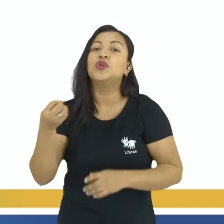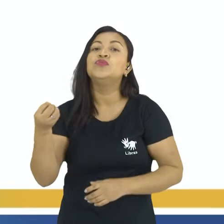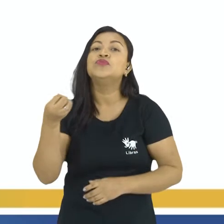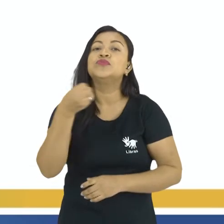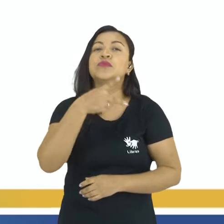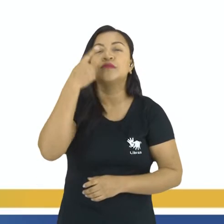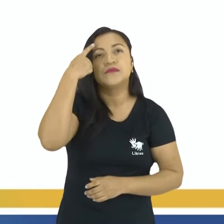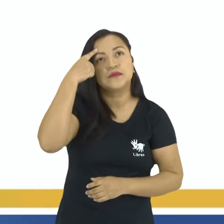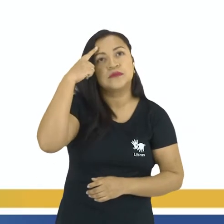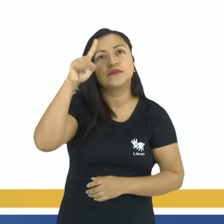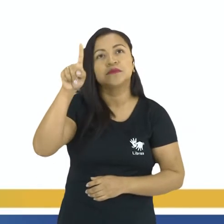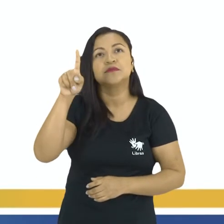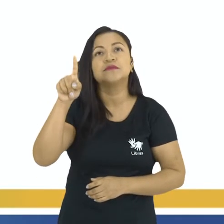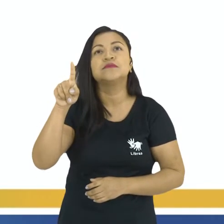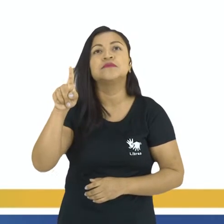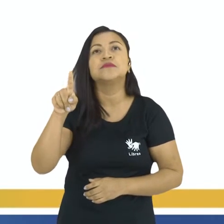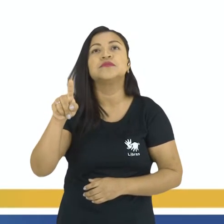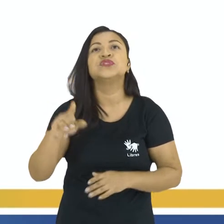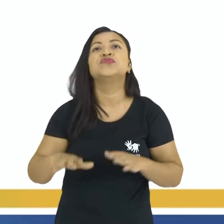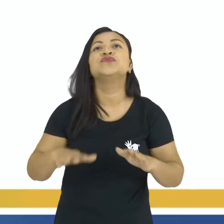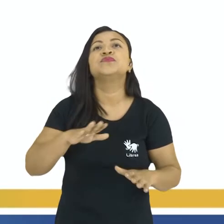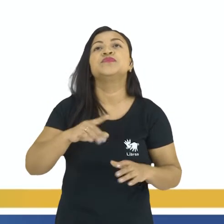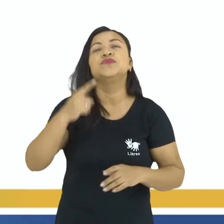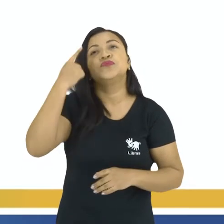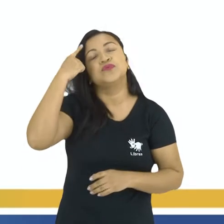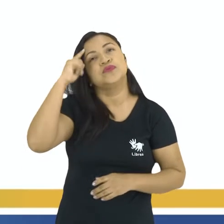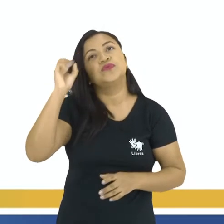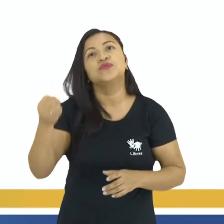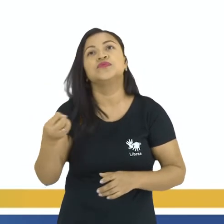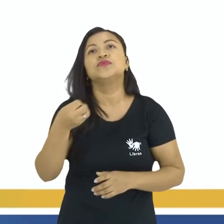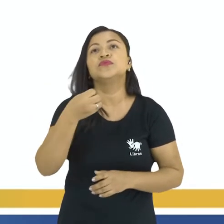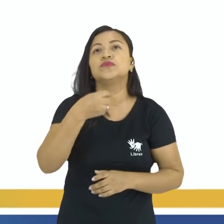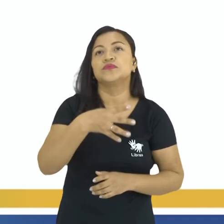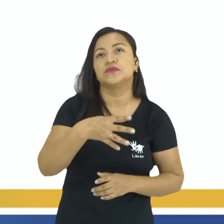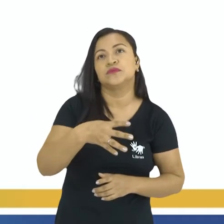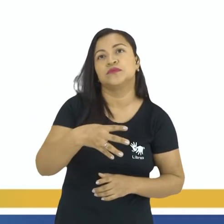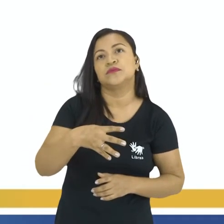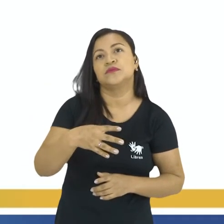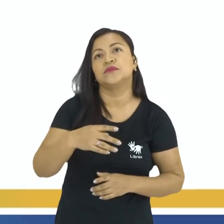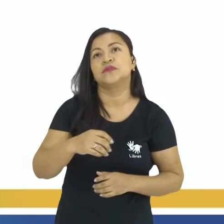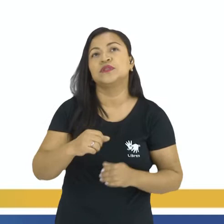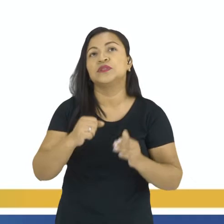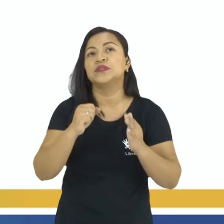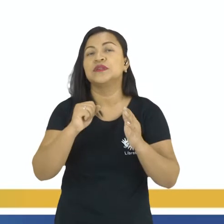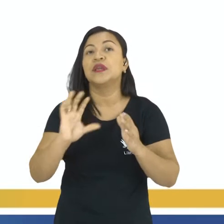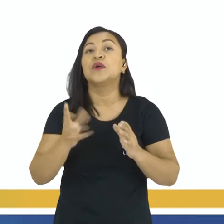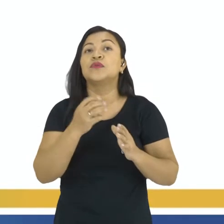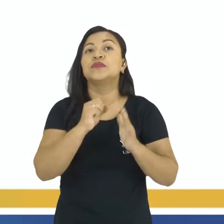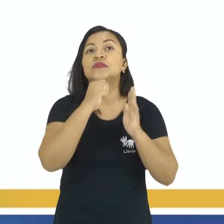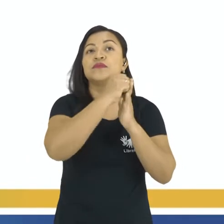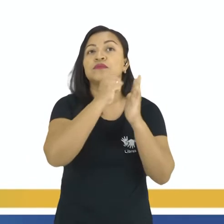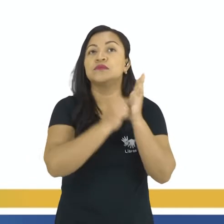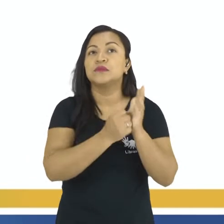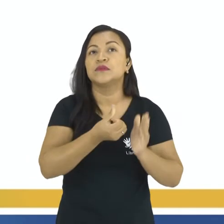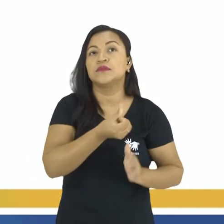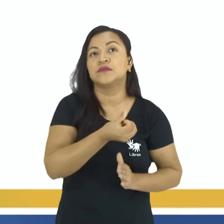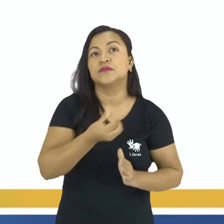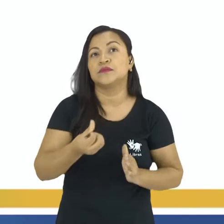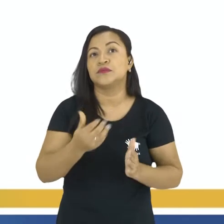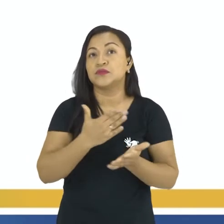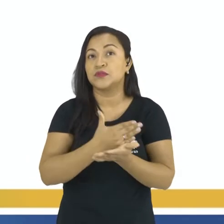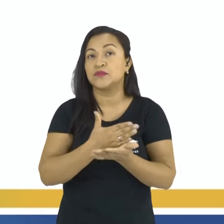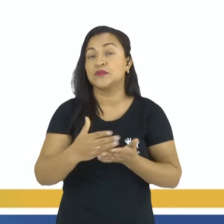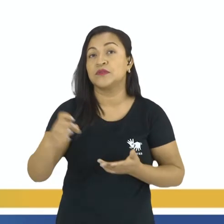aqui o slide. Foi um movimento de renovação da igreja cristã que ocorreu no século XVI e teve início na